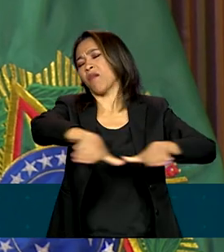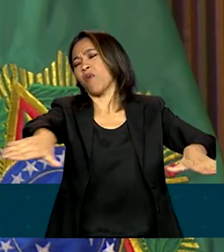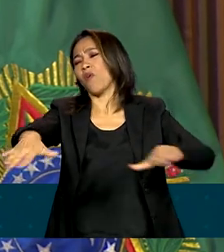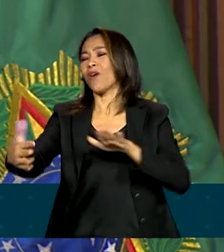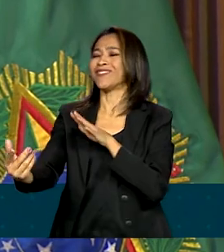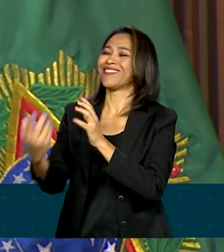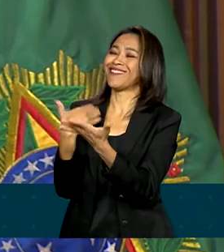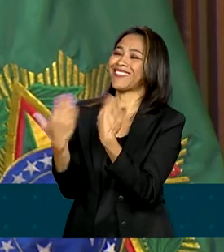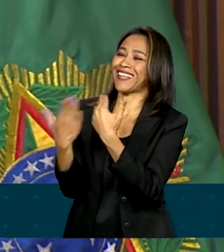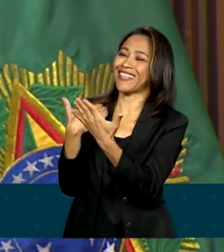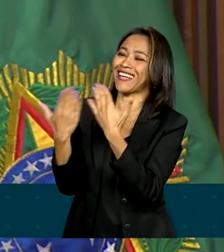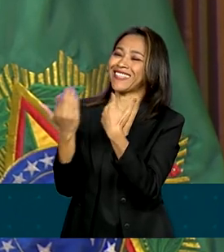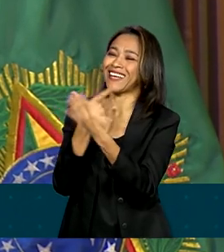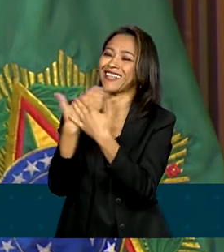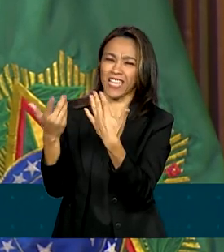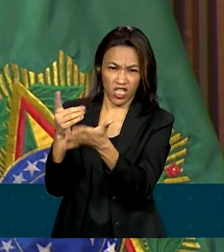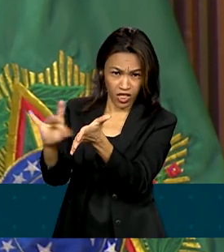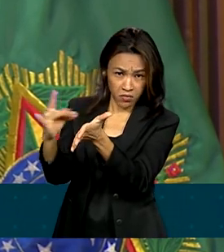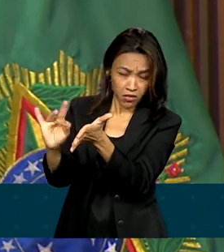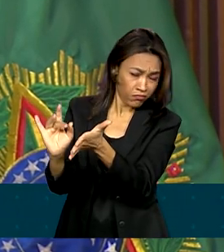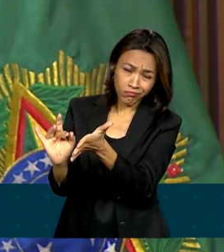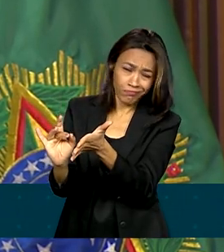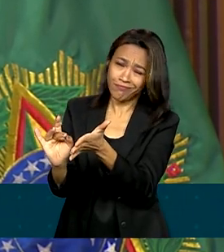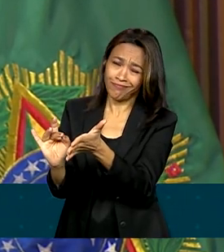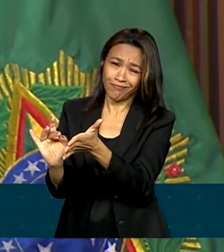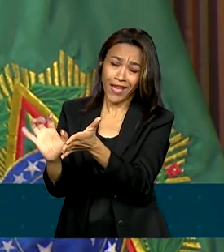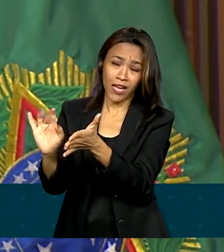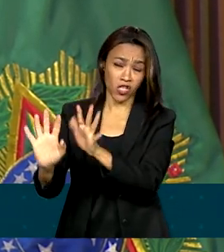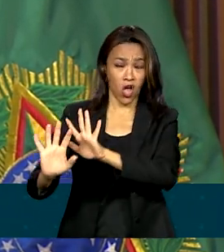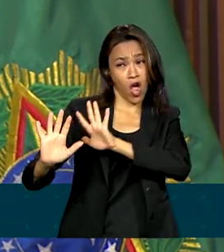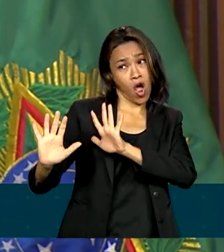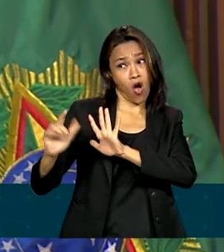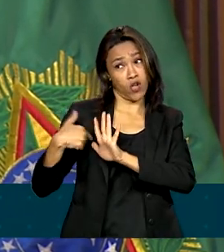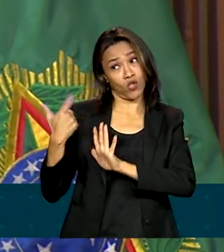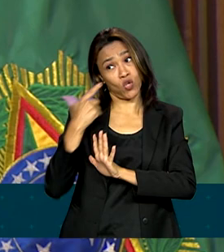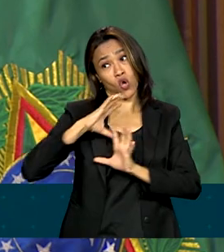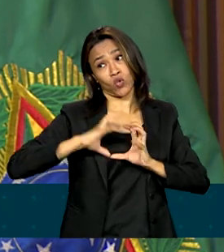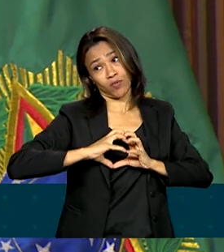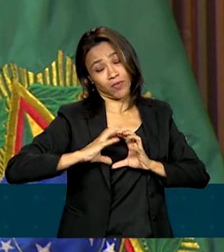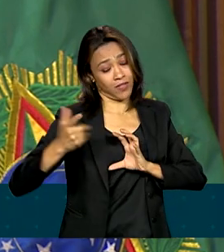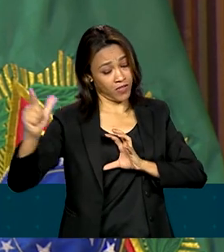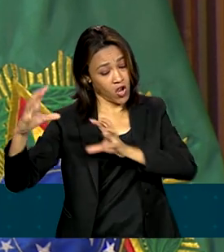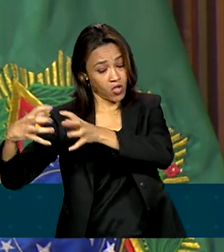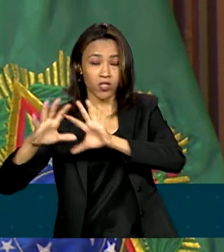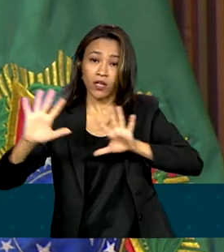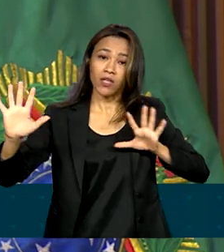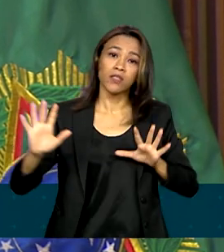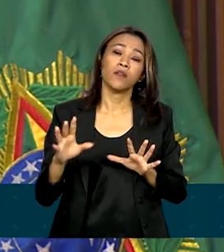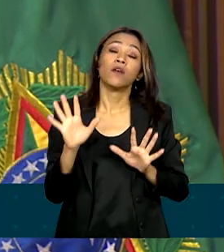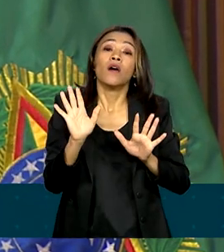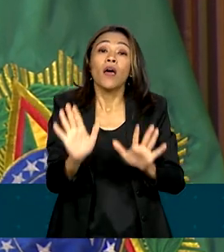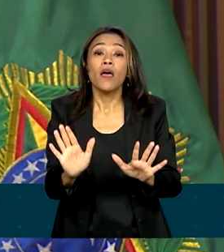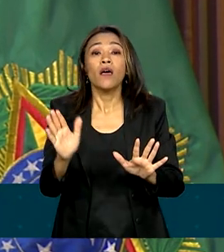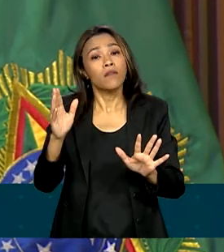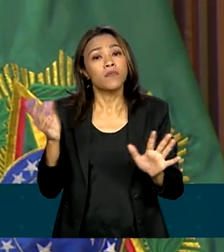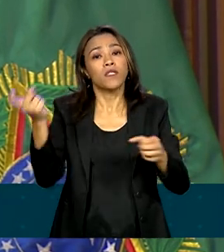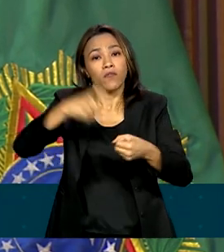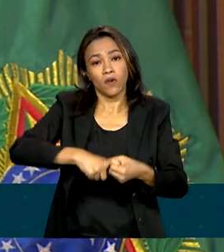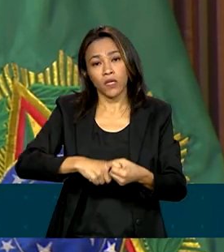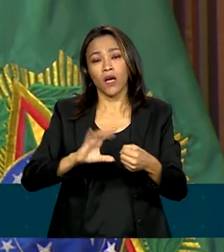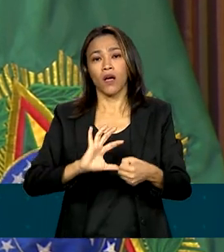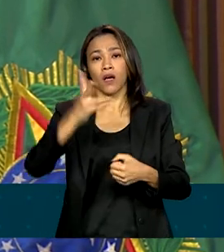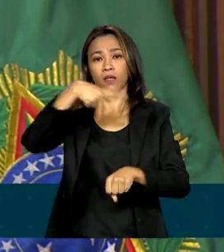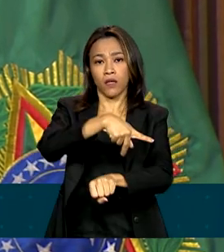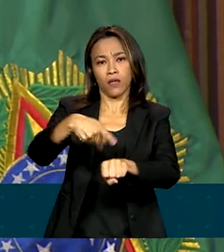conversava, a gente não era inimigo, a gente era simplesmente adversário. E isso tem que voltar a acontecer no país, e esse é um